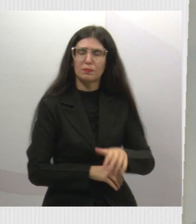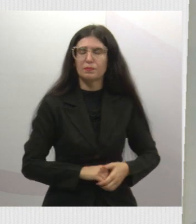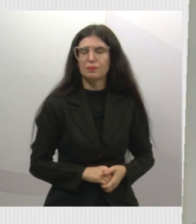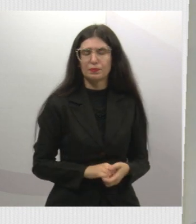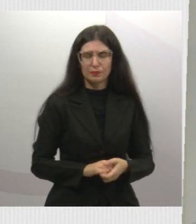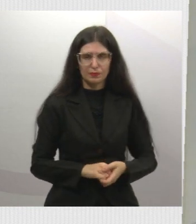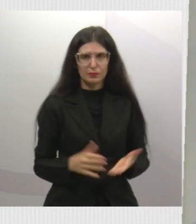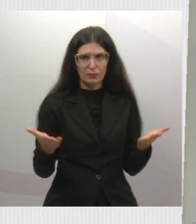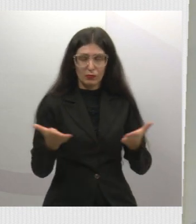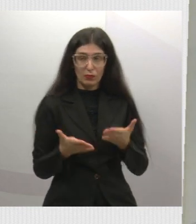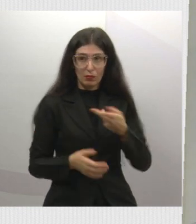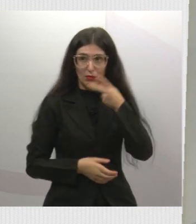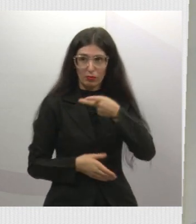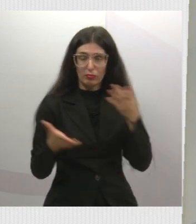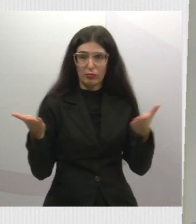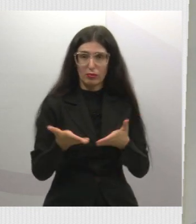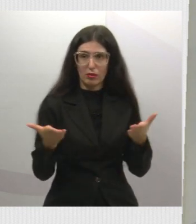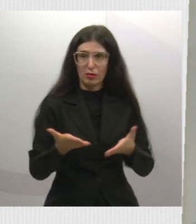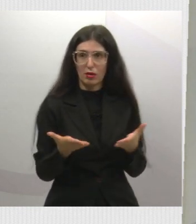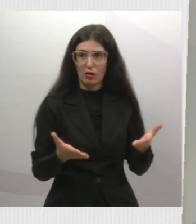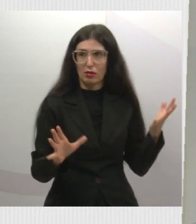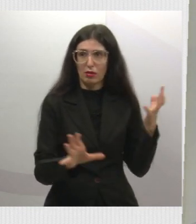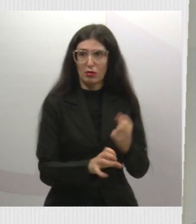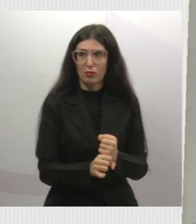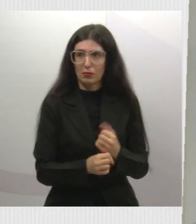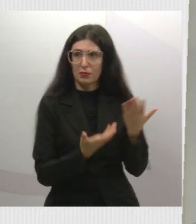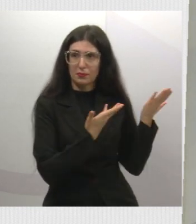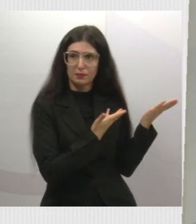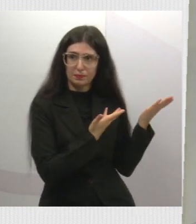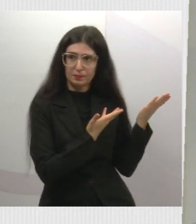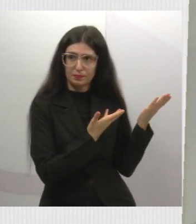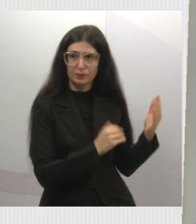Vamos falar agora sobre o resultado primário.